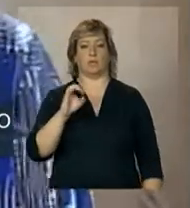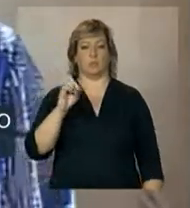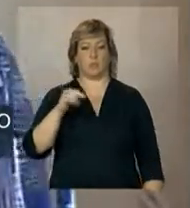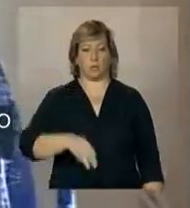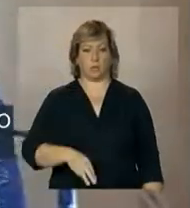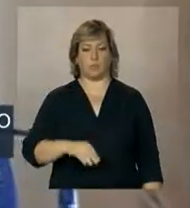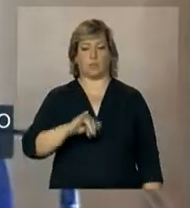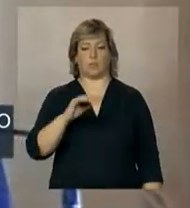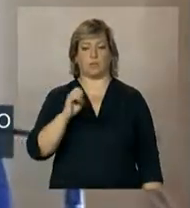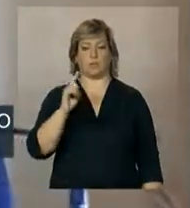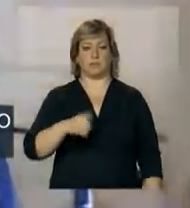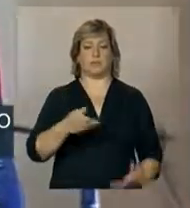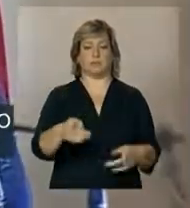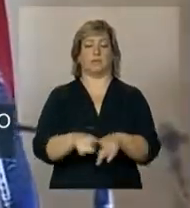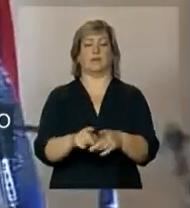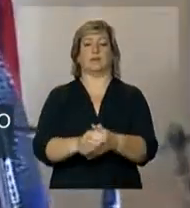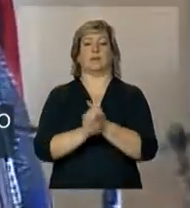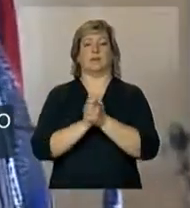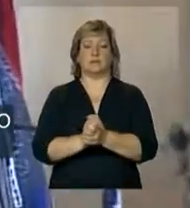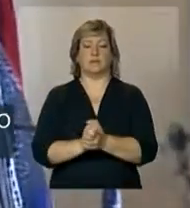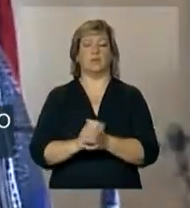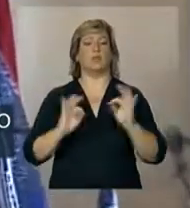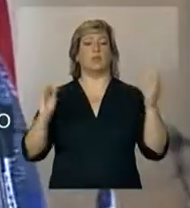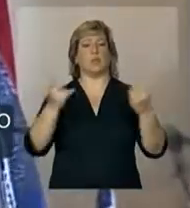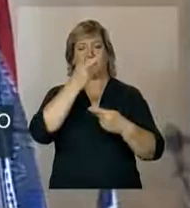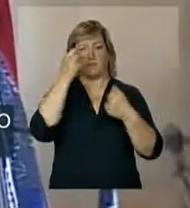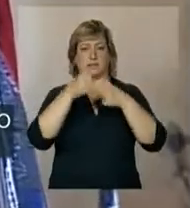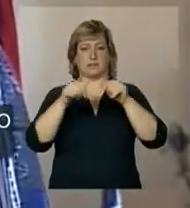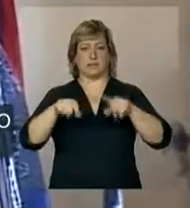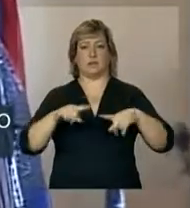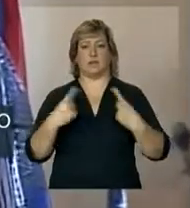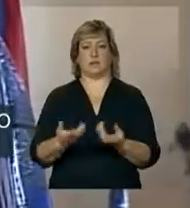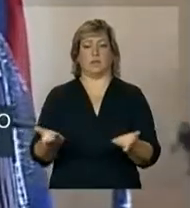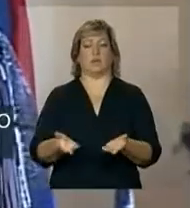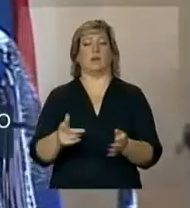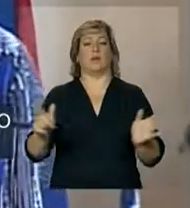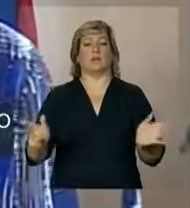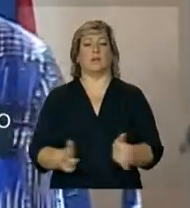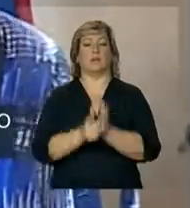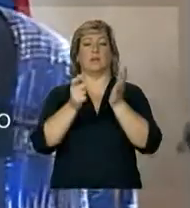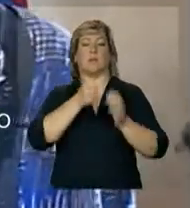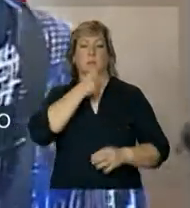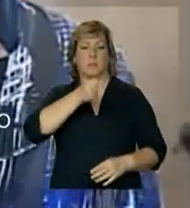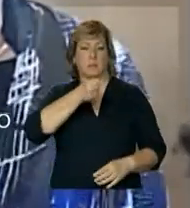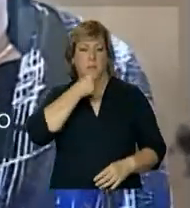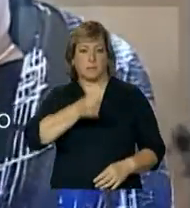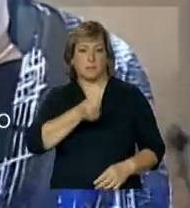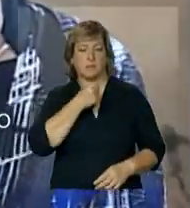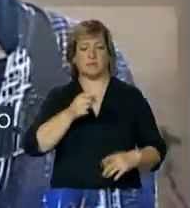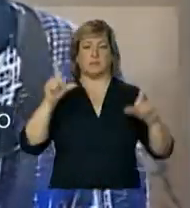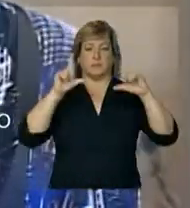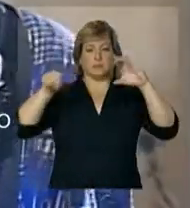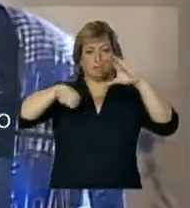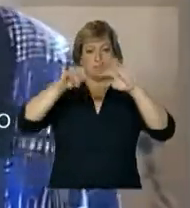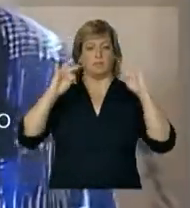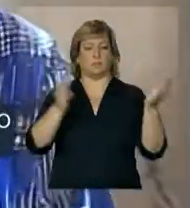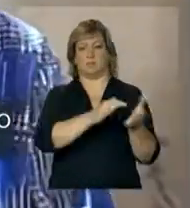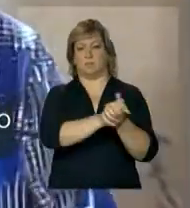Silva. Cumprimentar todos os presentes, os jornalistas, os fotógrafos, os